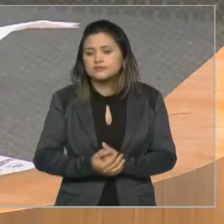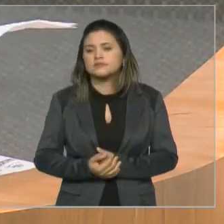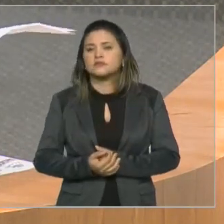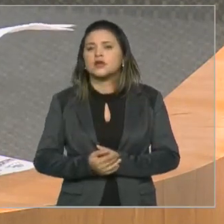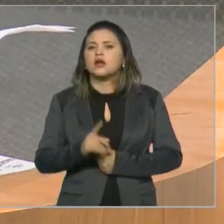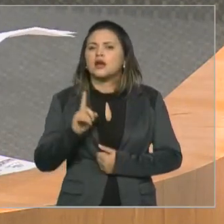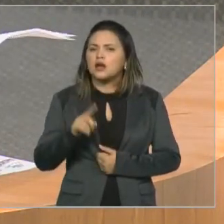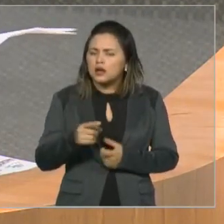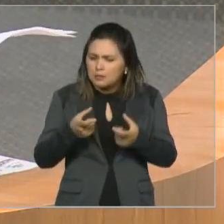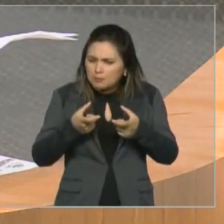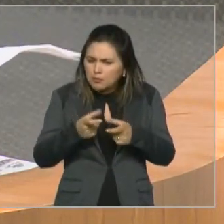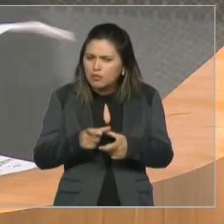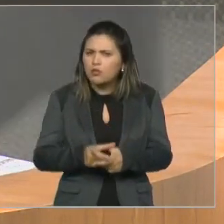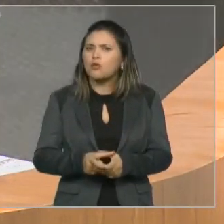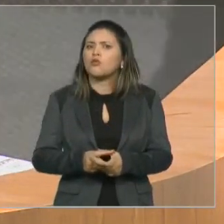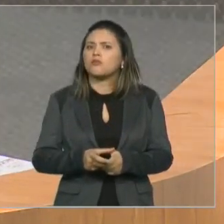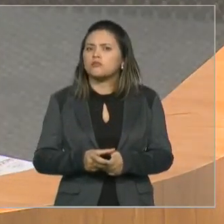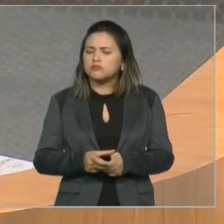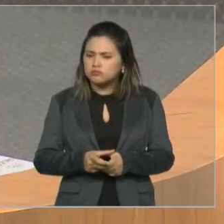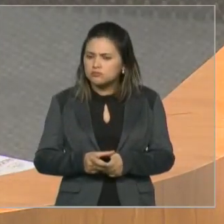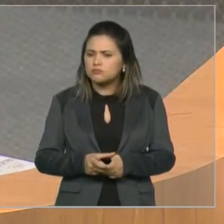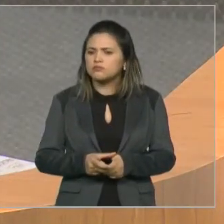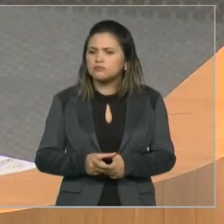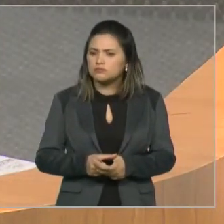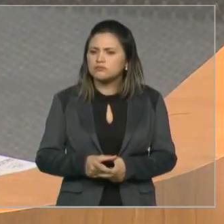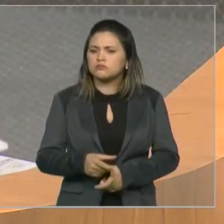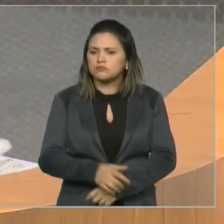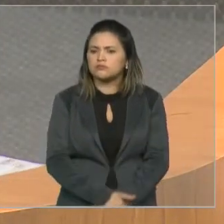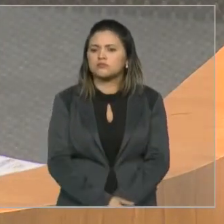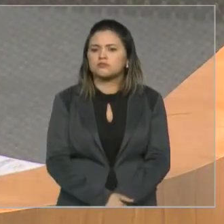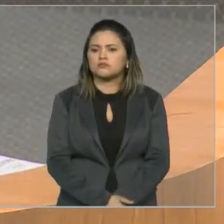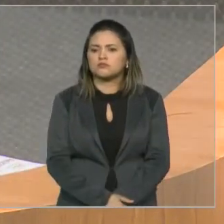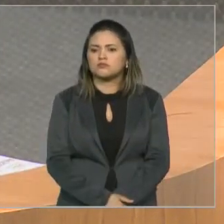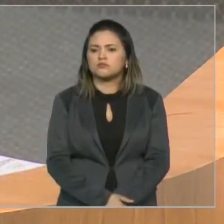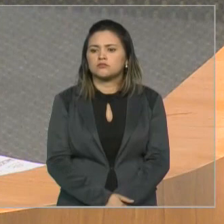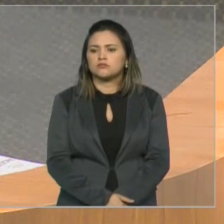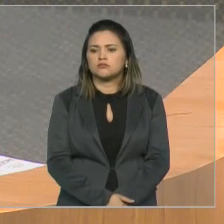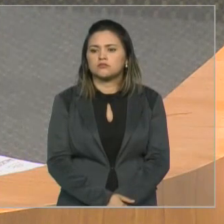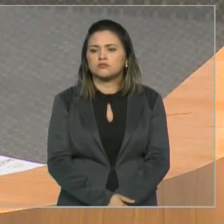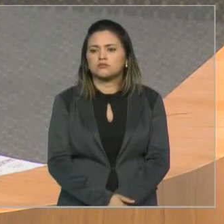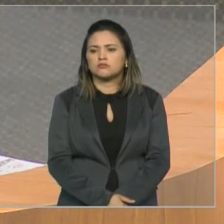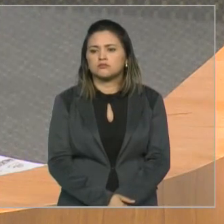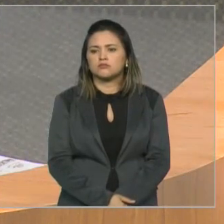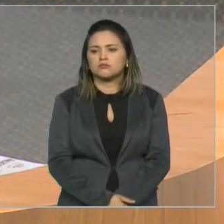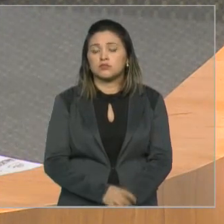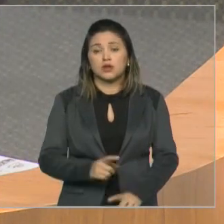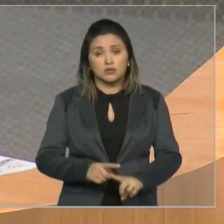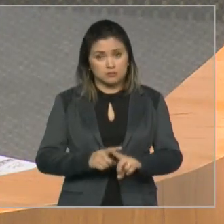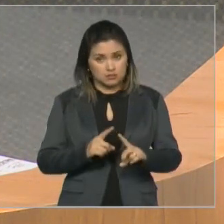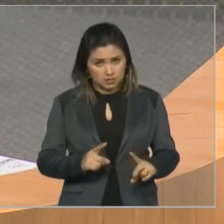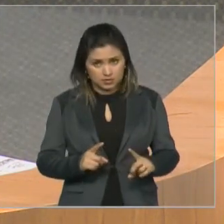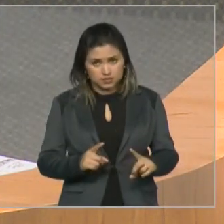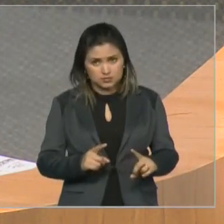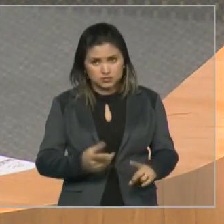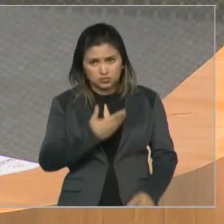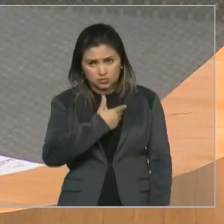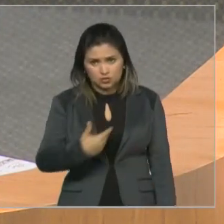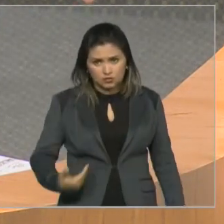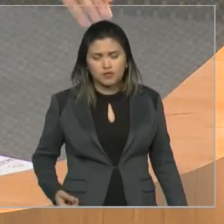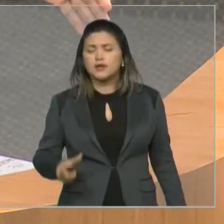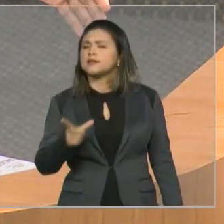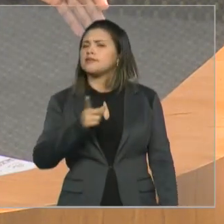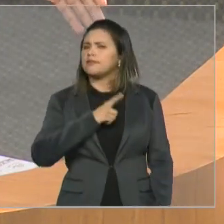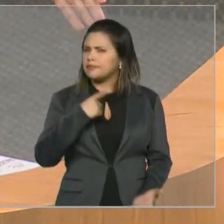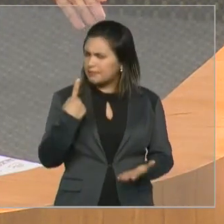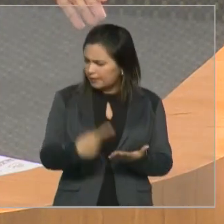pequena, que é um valor ínfimo. Mas podem ter certeza que, com certeza, o governo tem um plano C. Tem